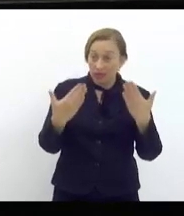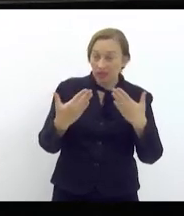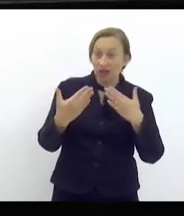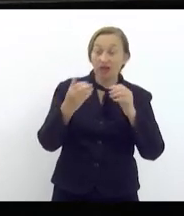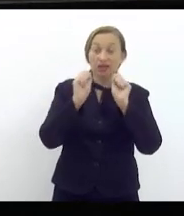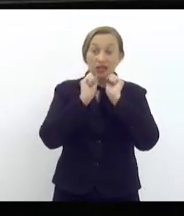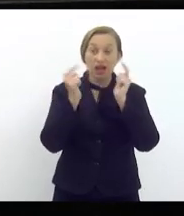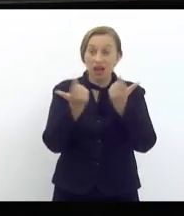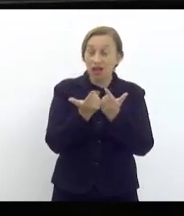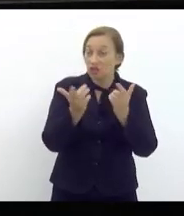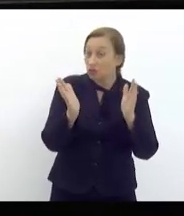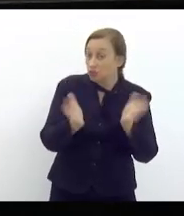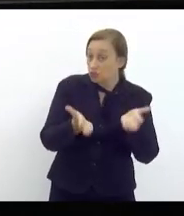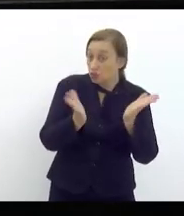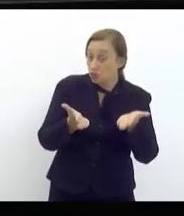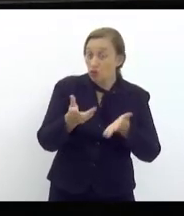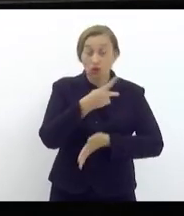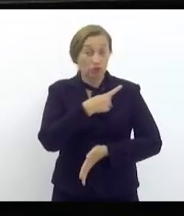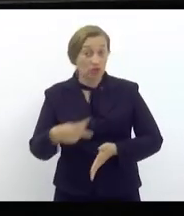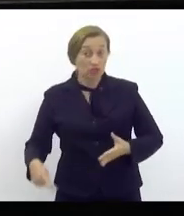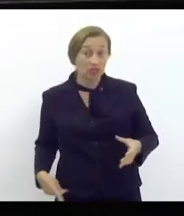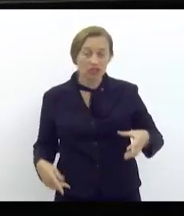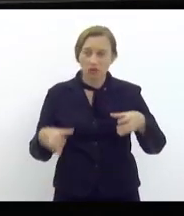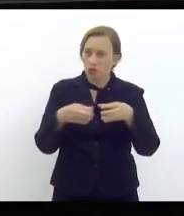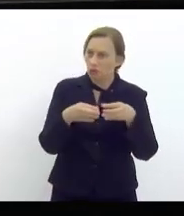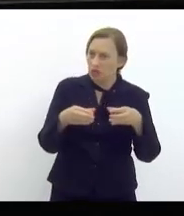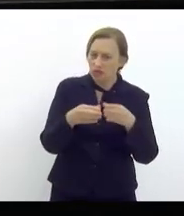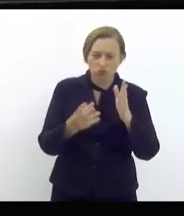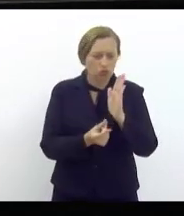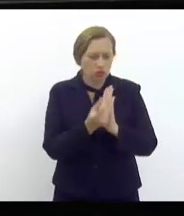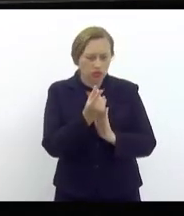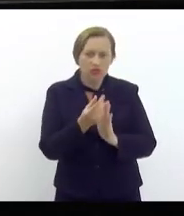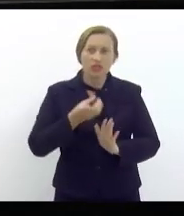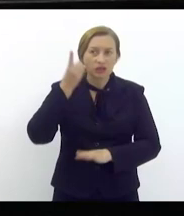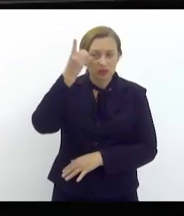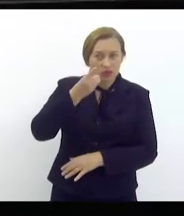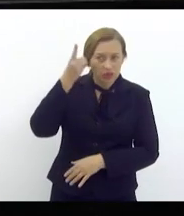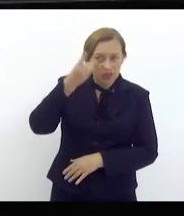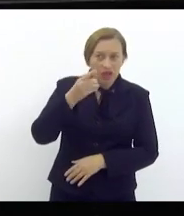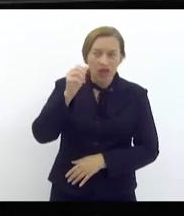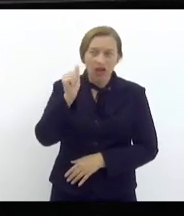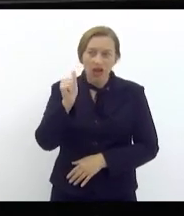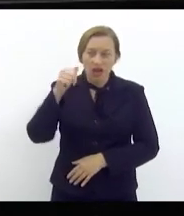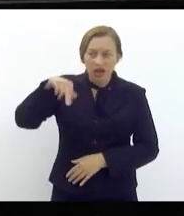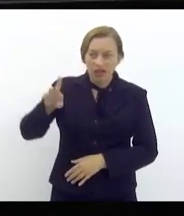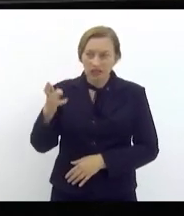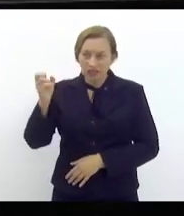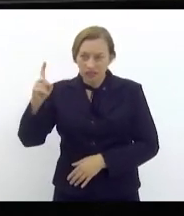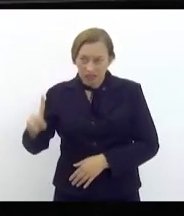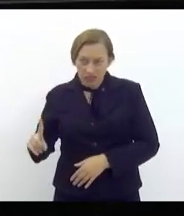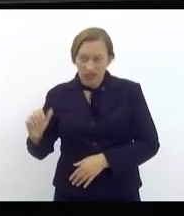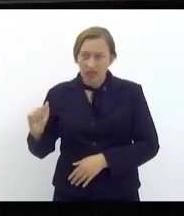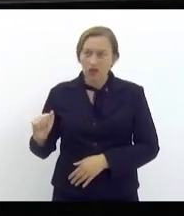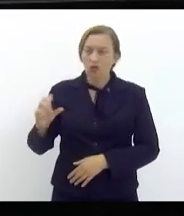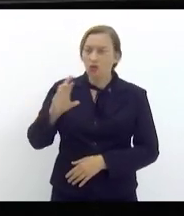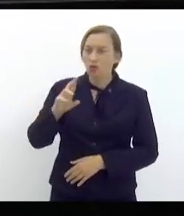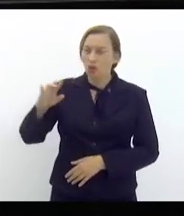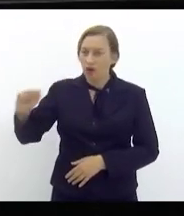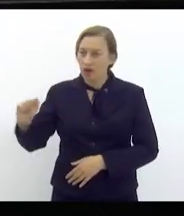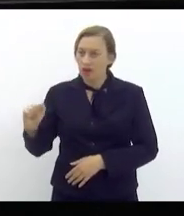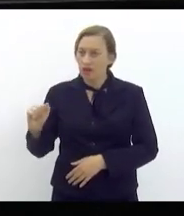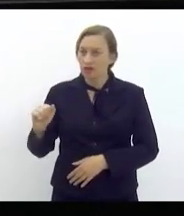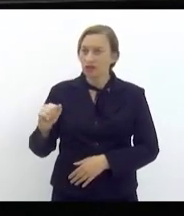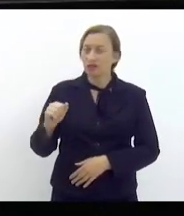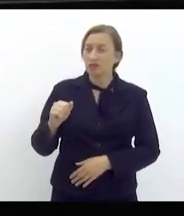LERJ, o presidente da comissão de orçamento, o deputado André Correia, ao qual saúdo, fez um parecer